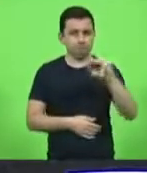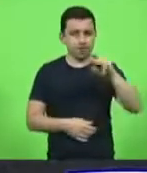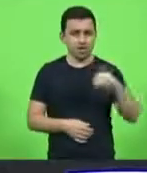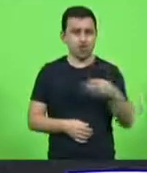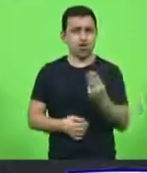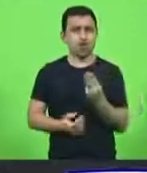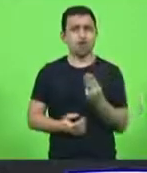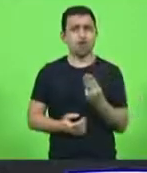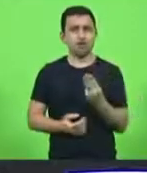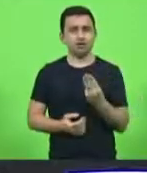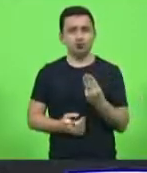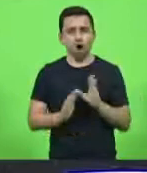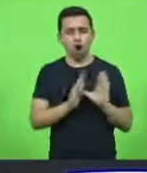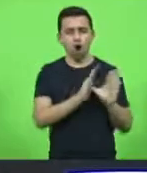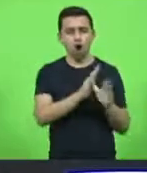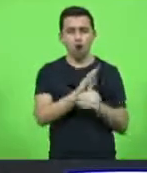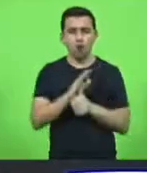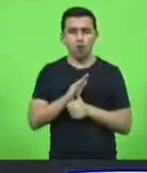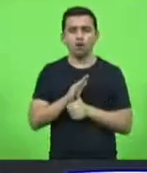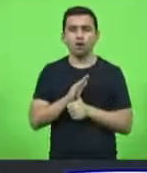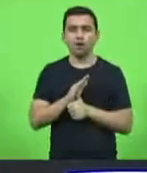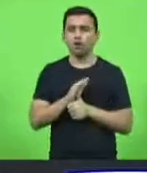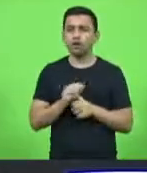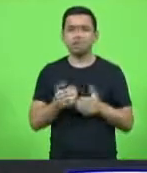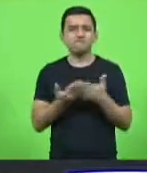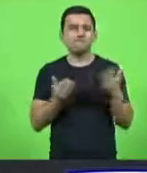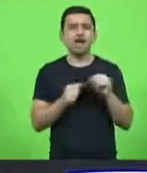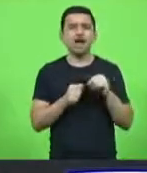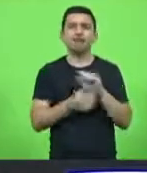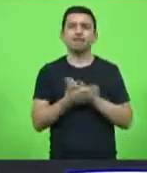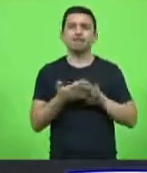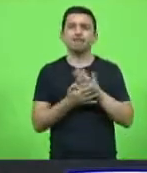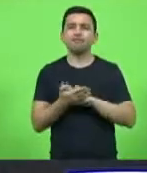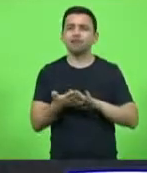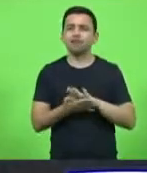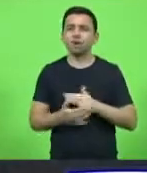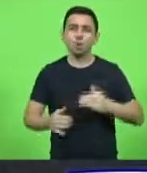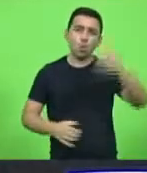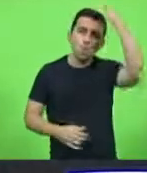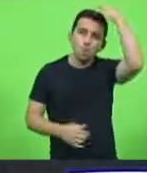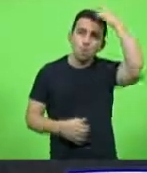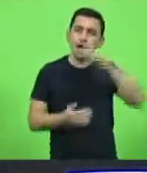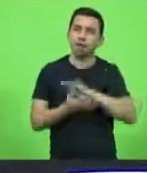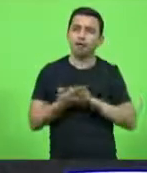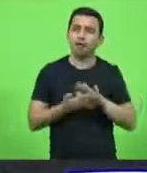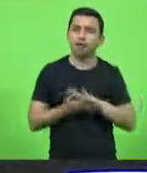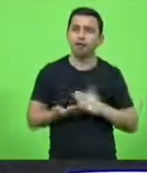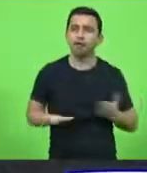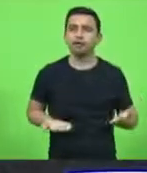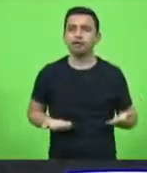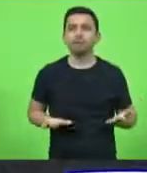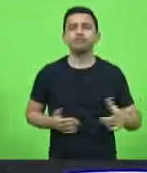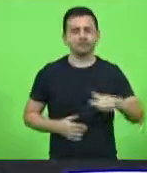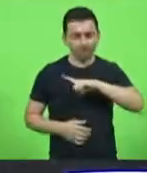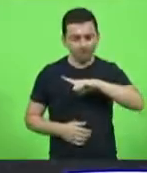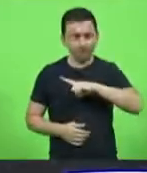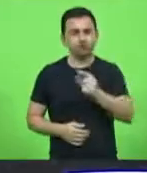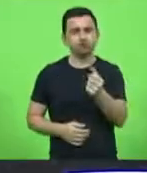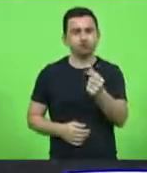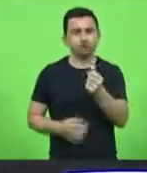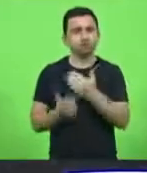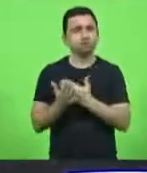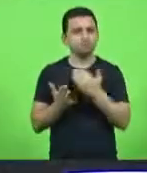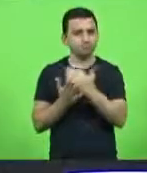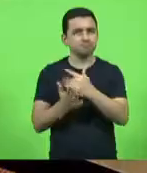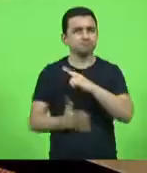sejam roubados e ninguém faça nada ninguém seja culpado Então deve ter muito recurso